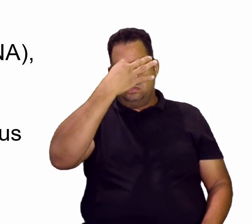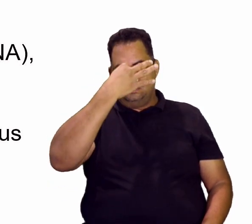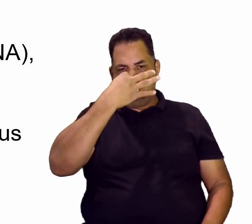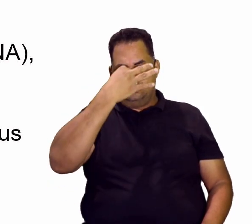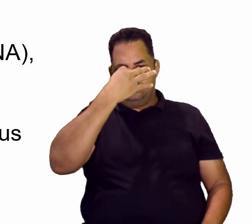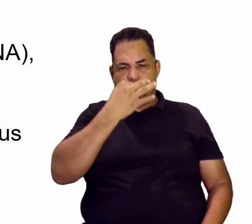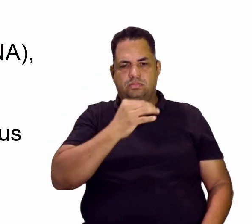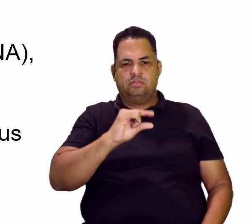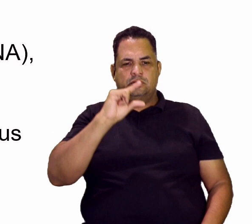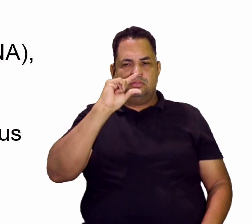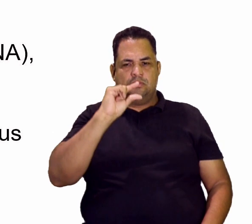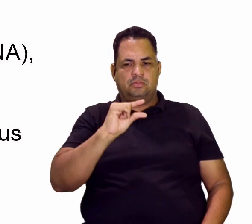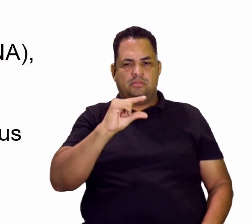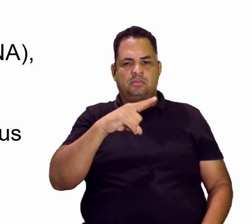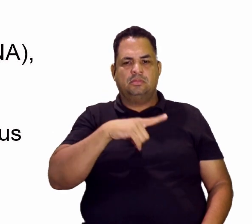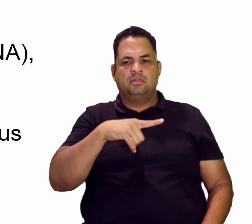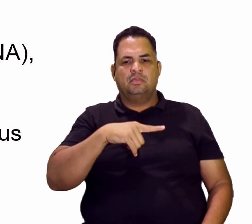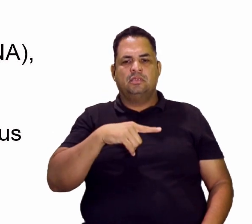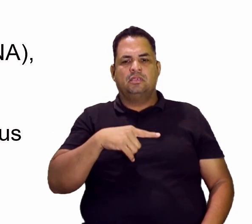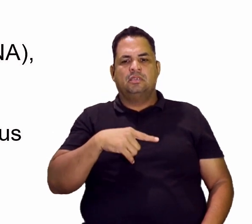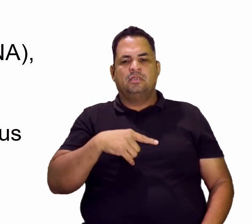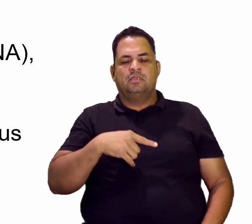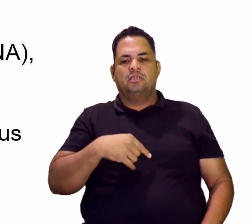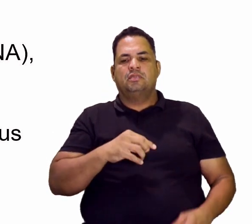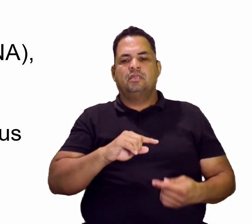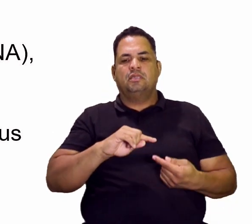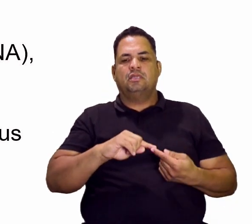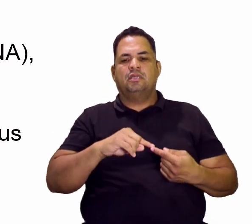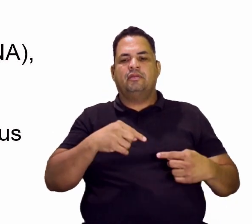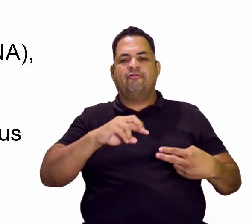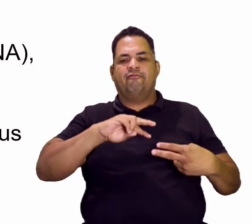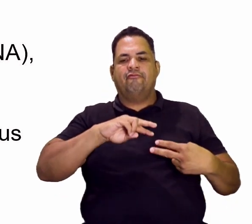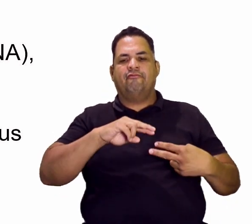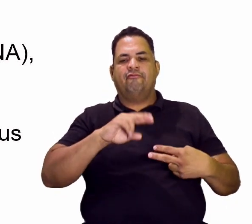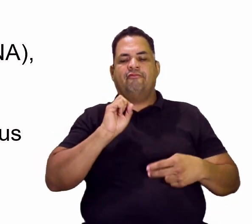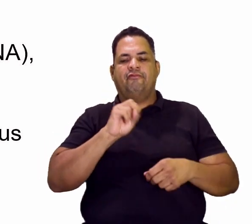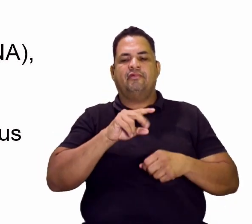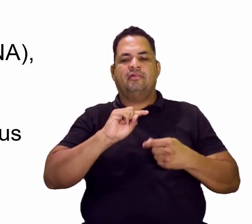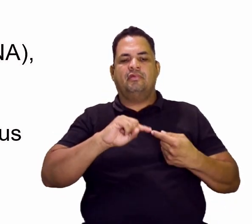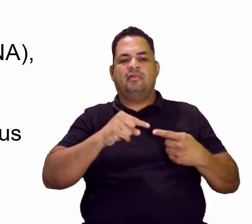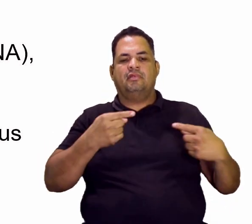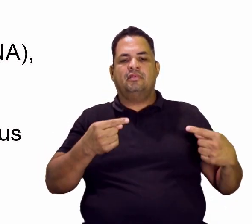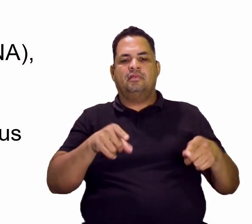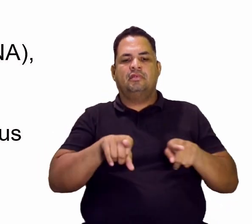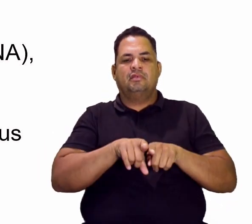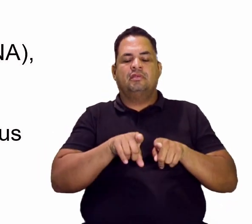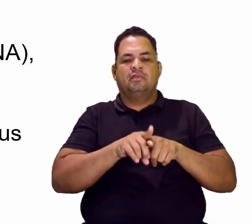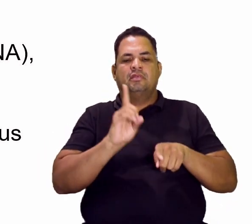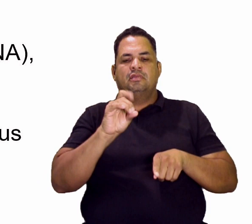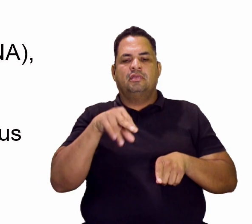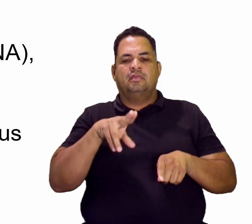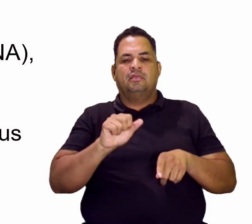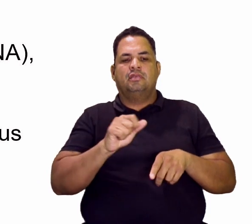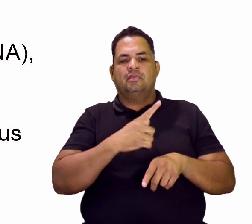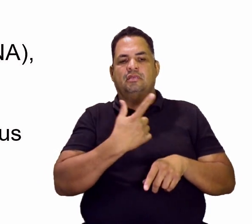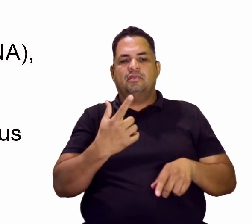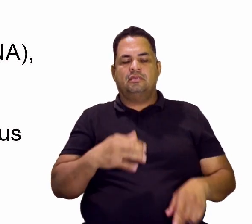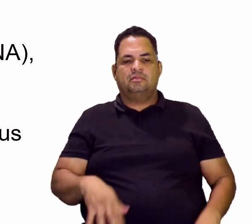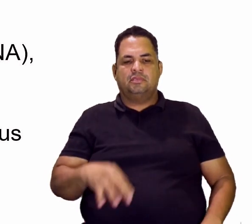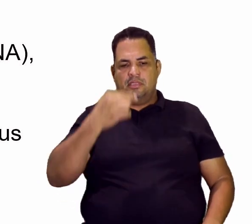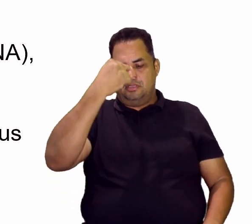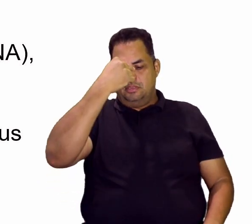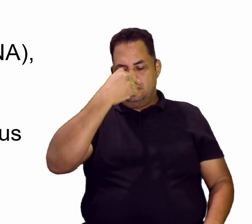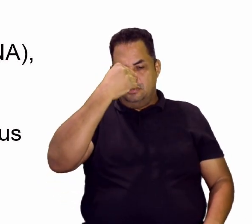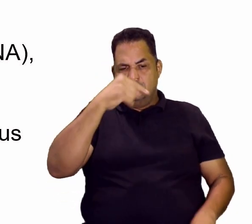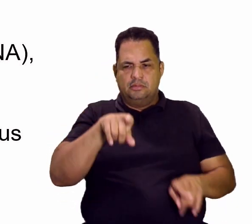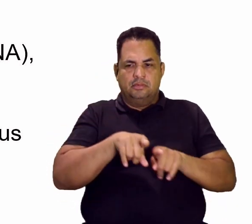o rinovírus de RNA e o adenovírus de DNA e outros tipos. Então, resfriado, ele pode